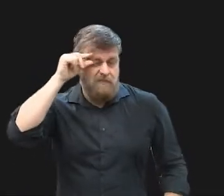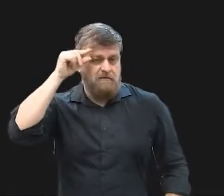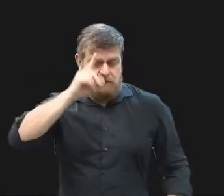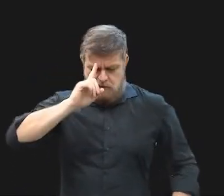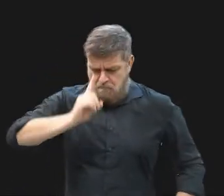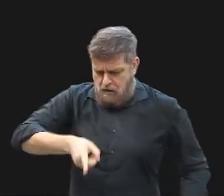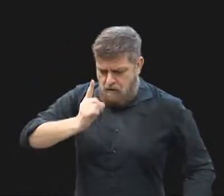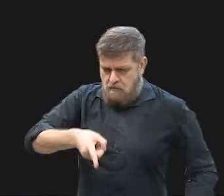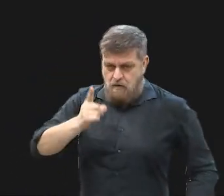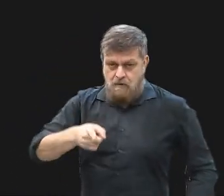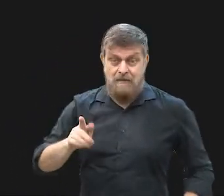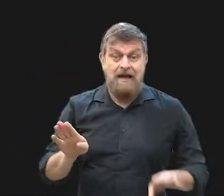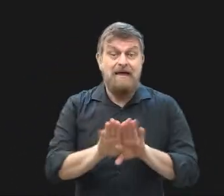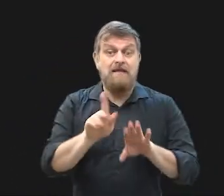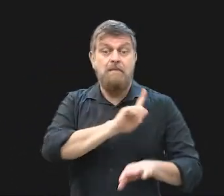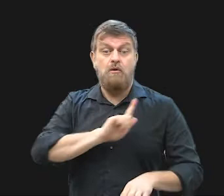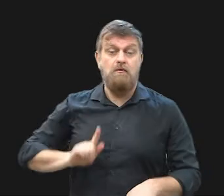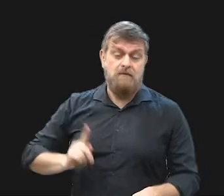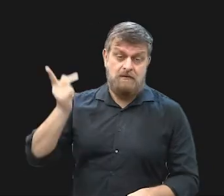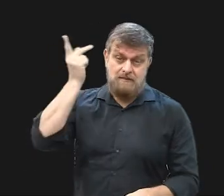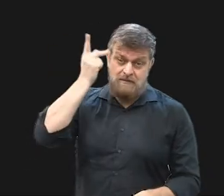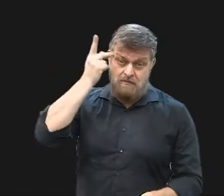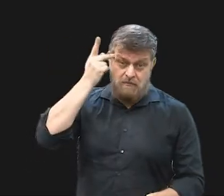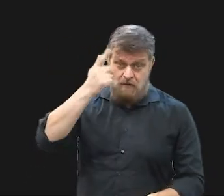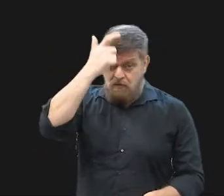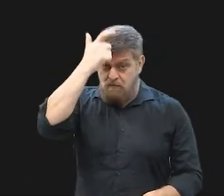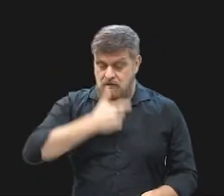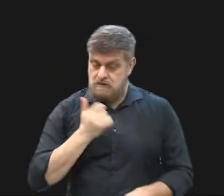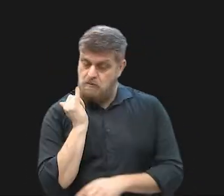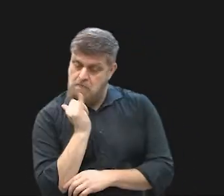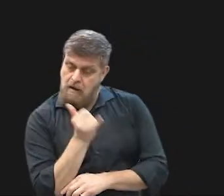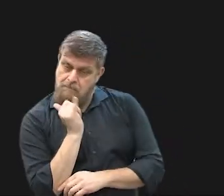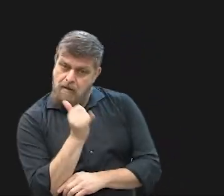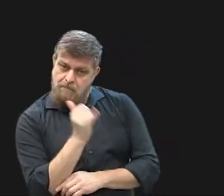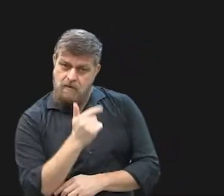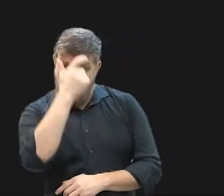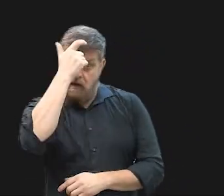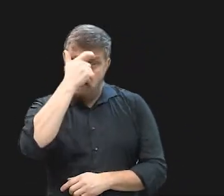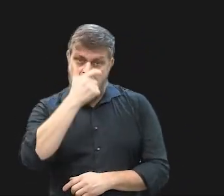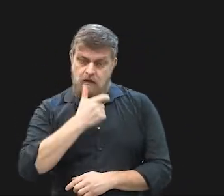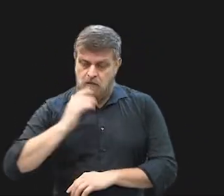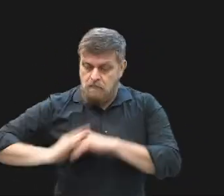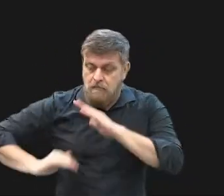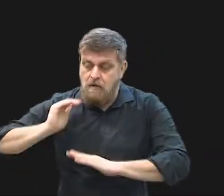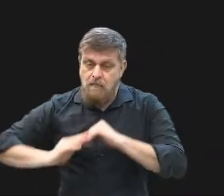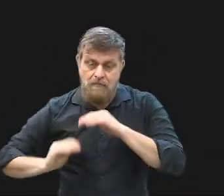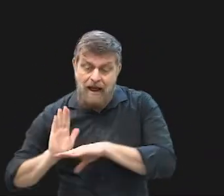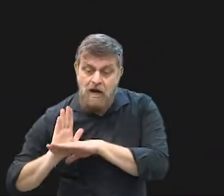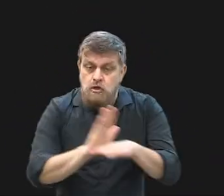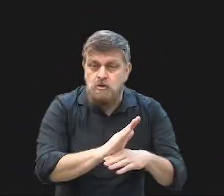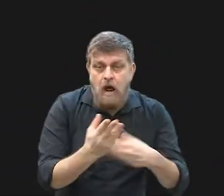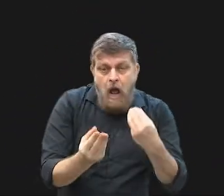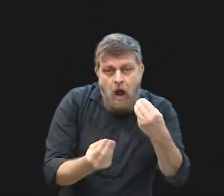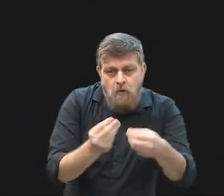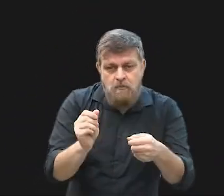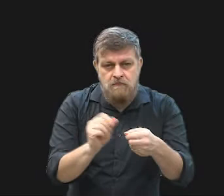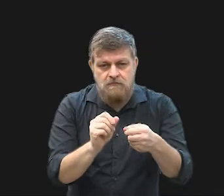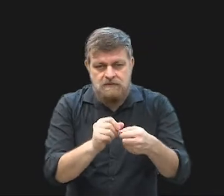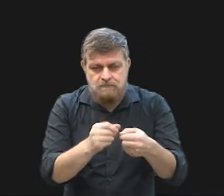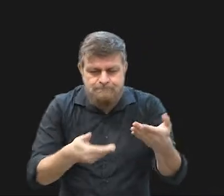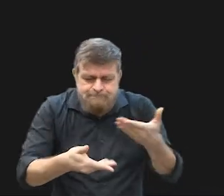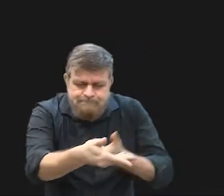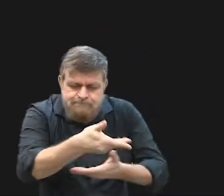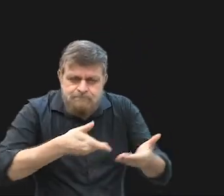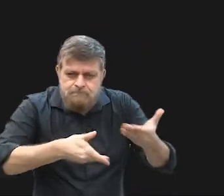e do Governo do Estado. Mas o que eu falo, o que eu pude fazer? Estreitar o relacionamento